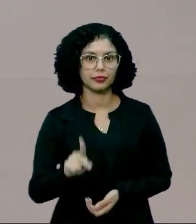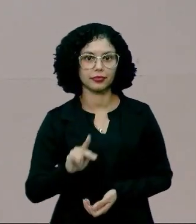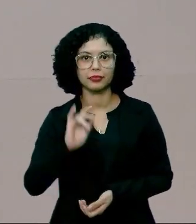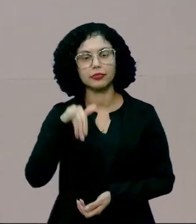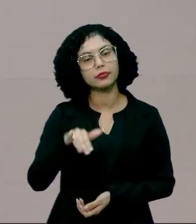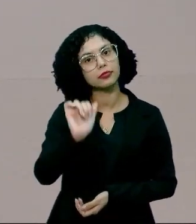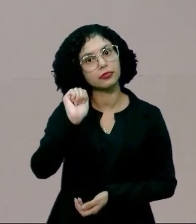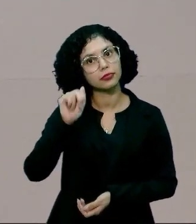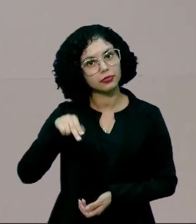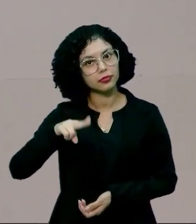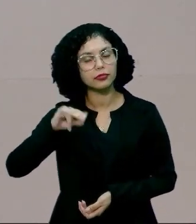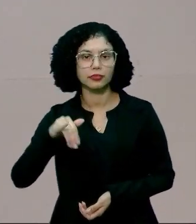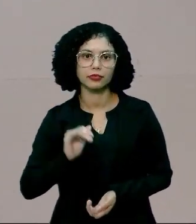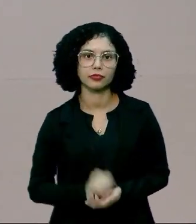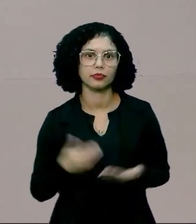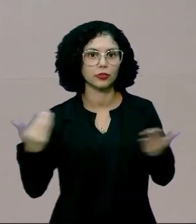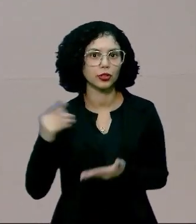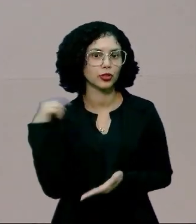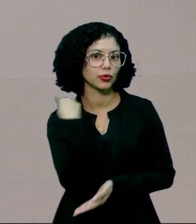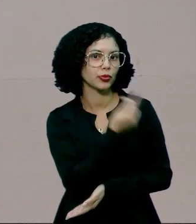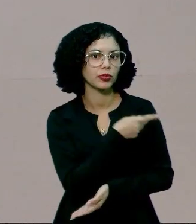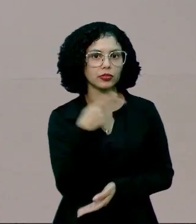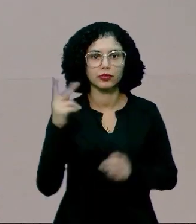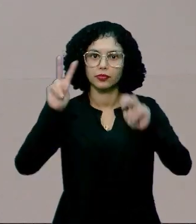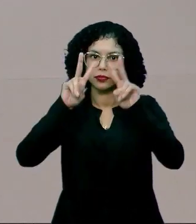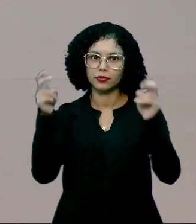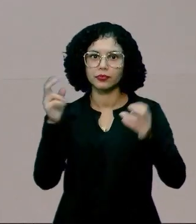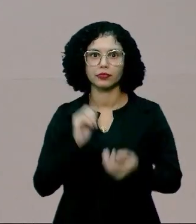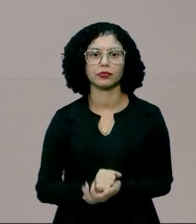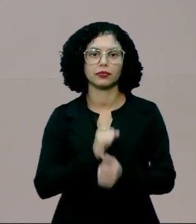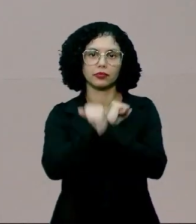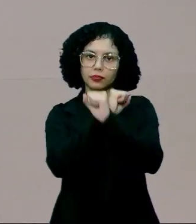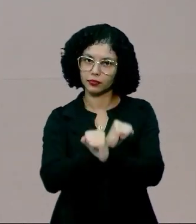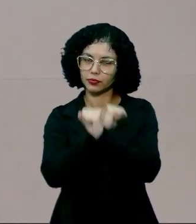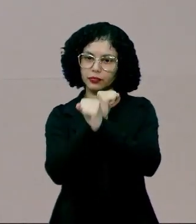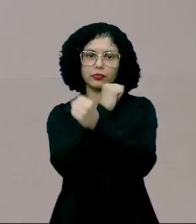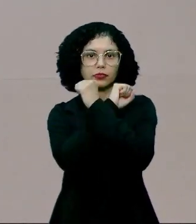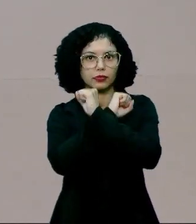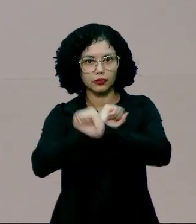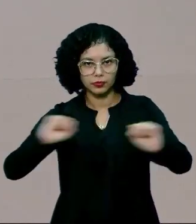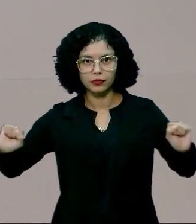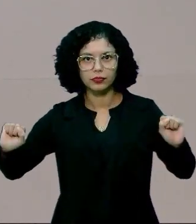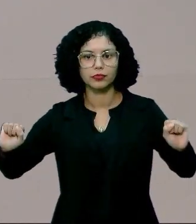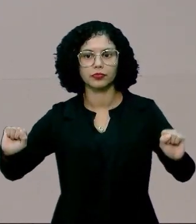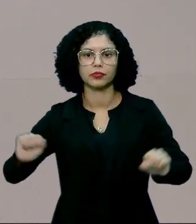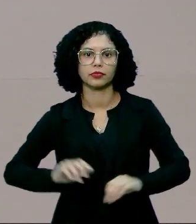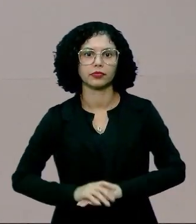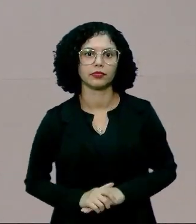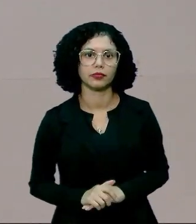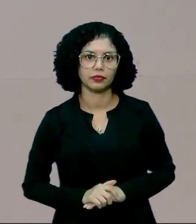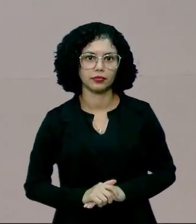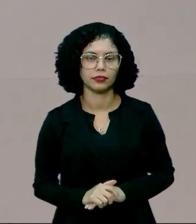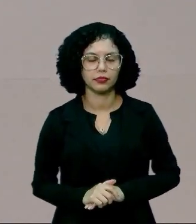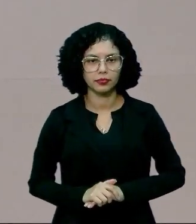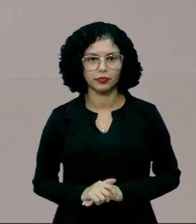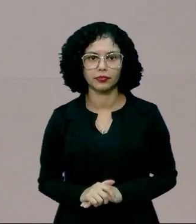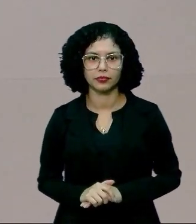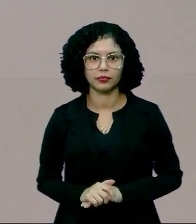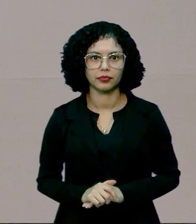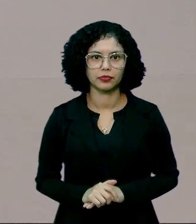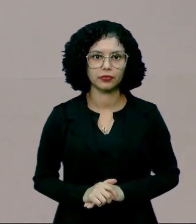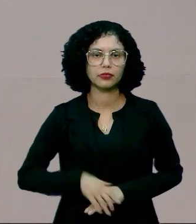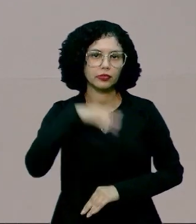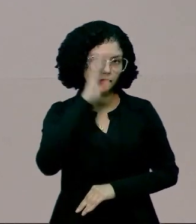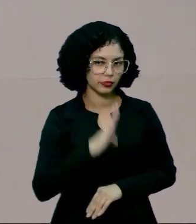professora Yasmin e nós vamos falar hoje sobre o tema escravidão e abolição da